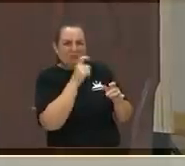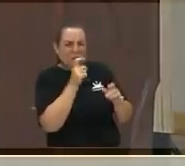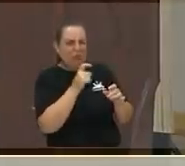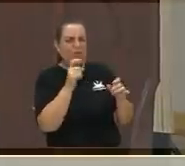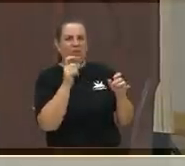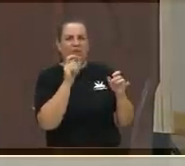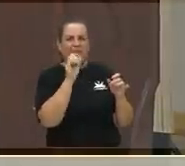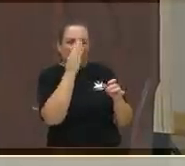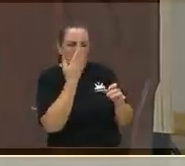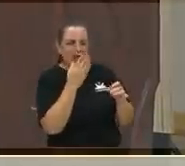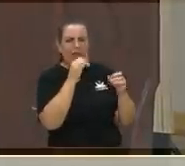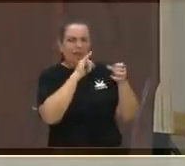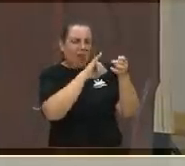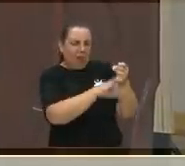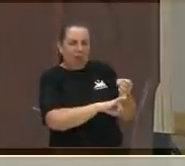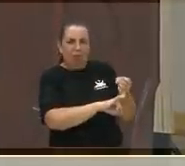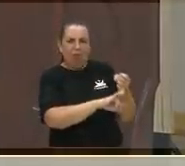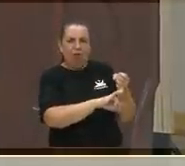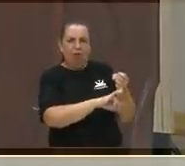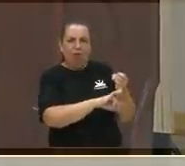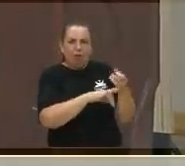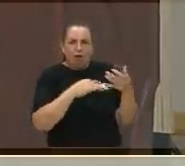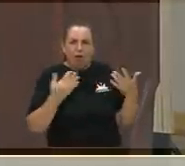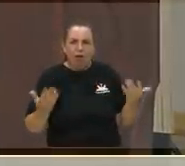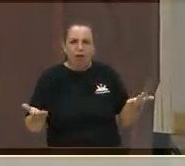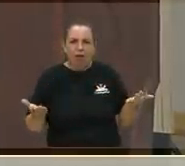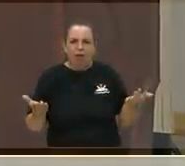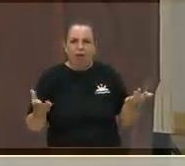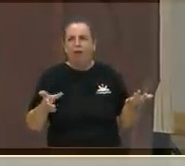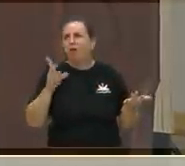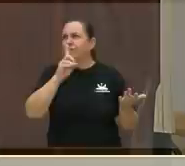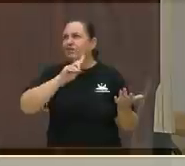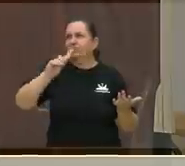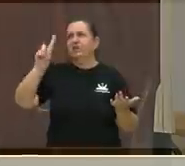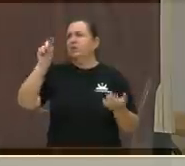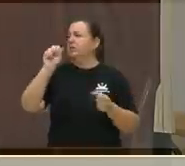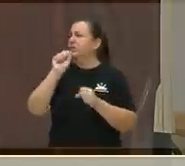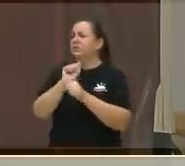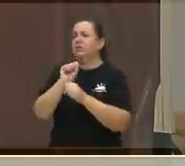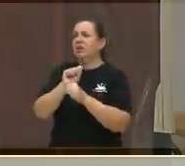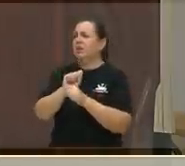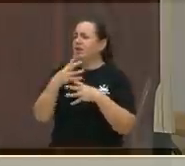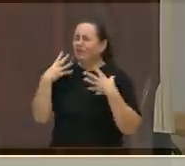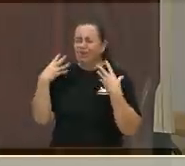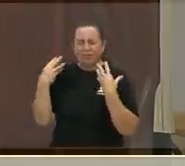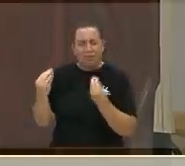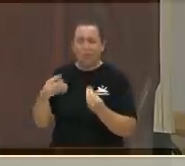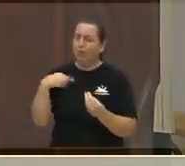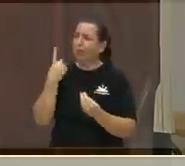é o deus tu não se tens esperado tanto